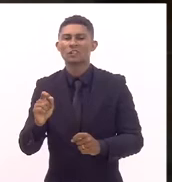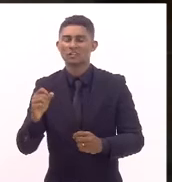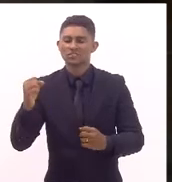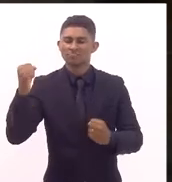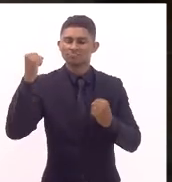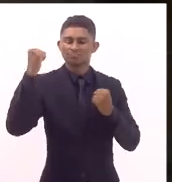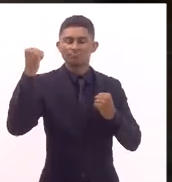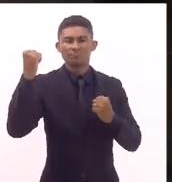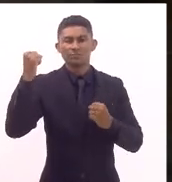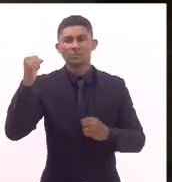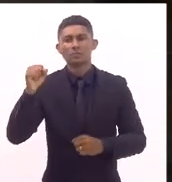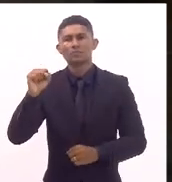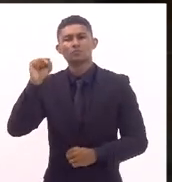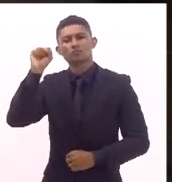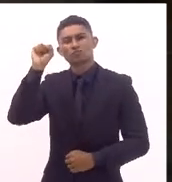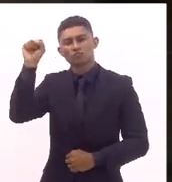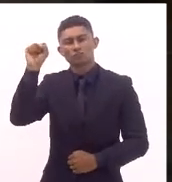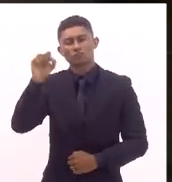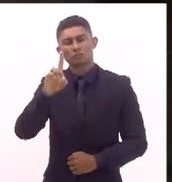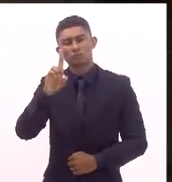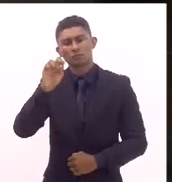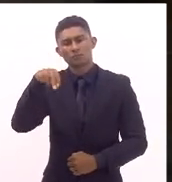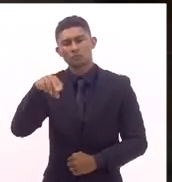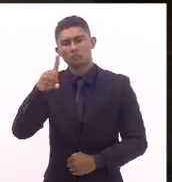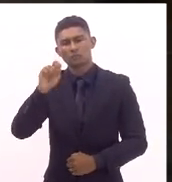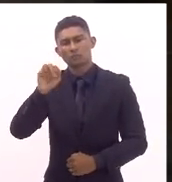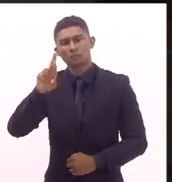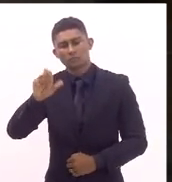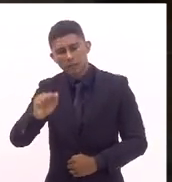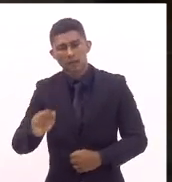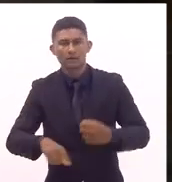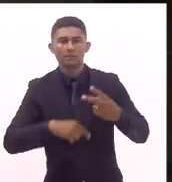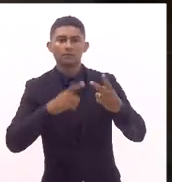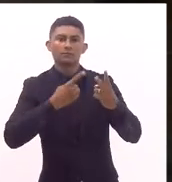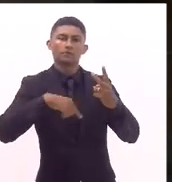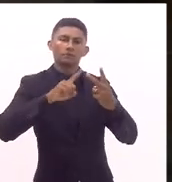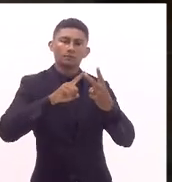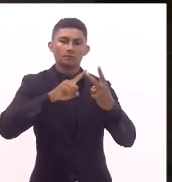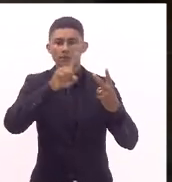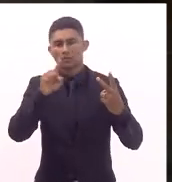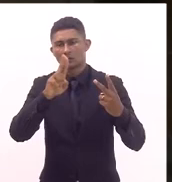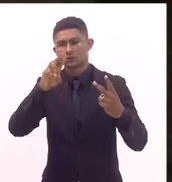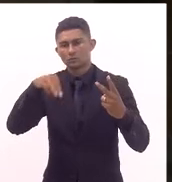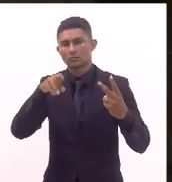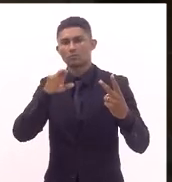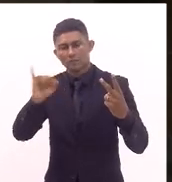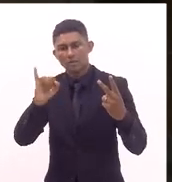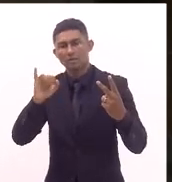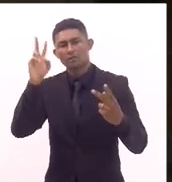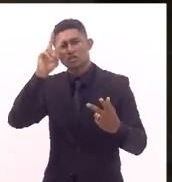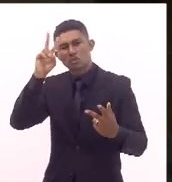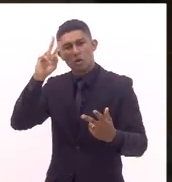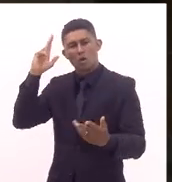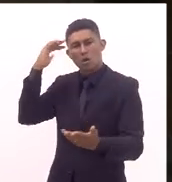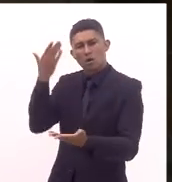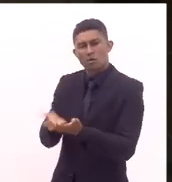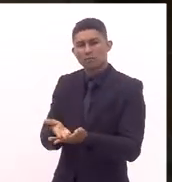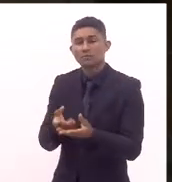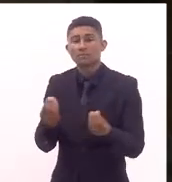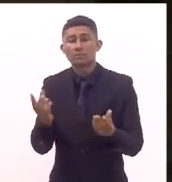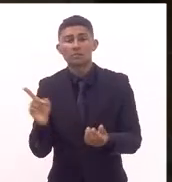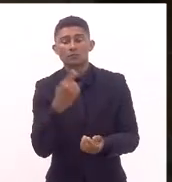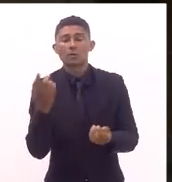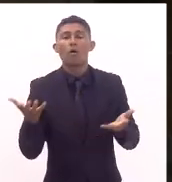dizer que Dandara zumbi são a fonte histórica para que nós possamos hoje está